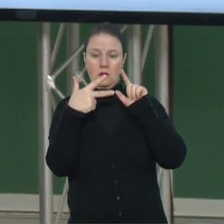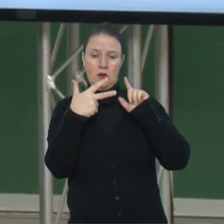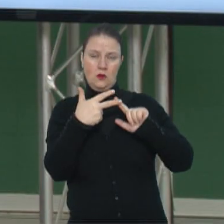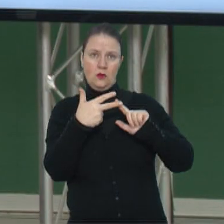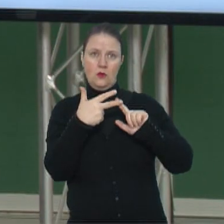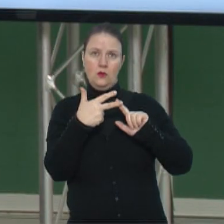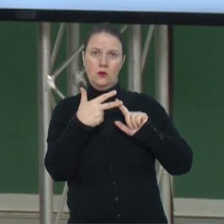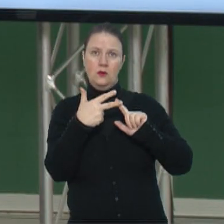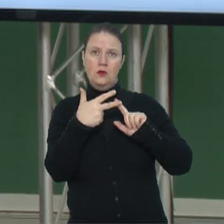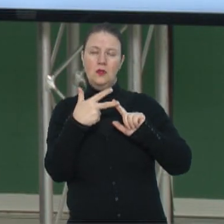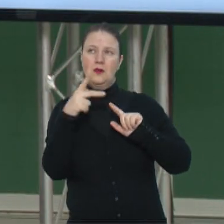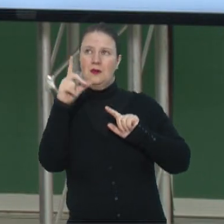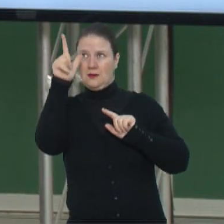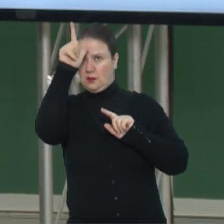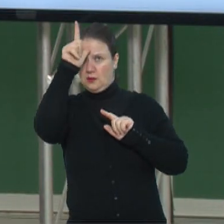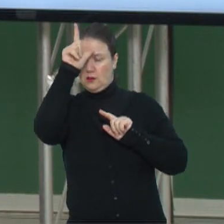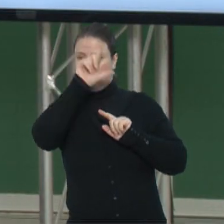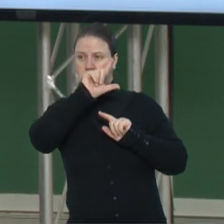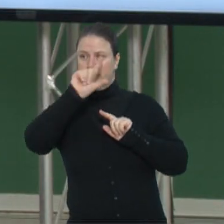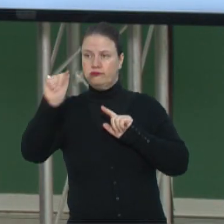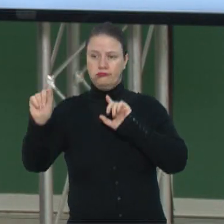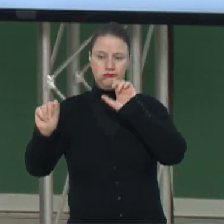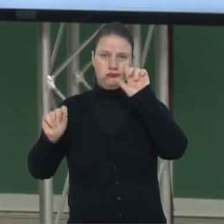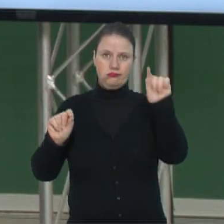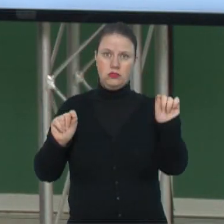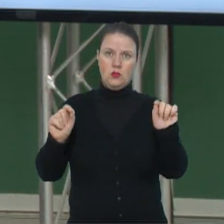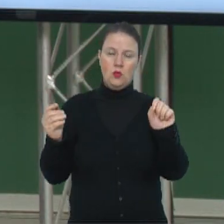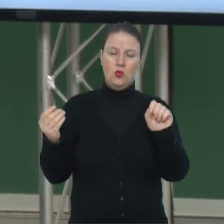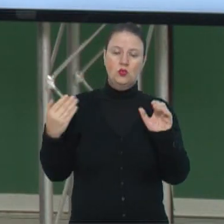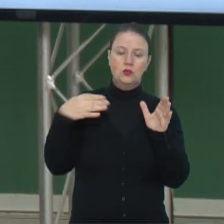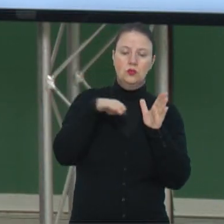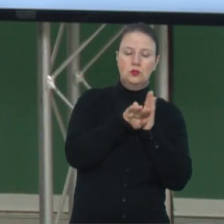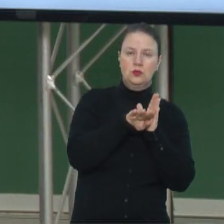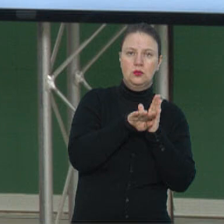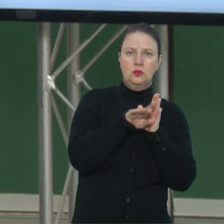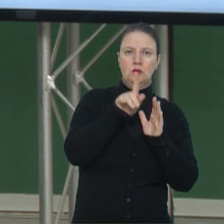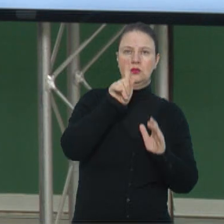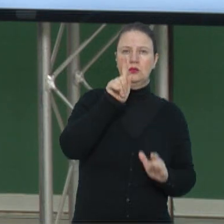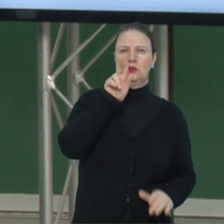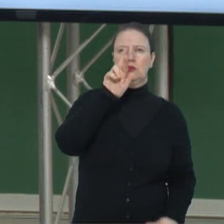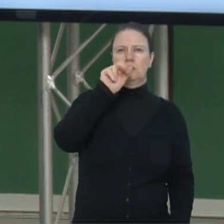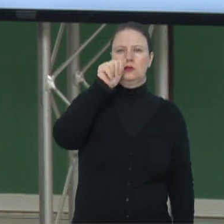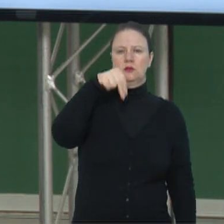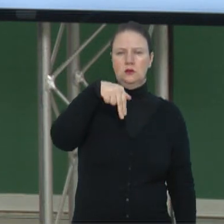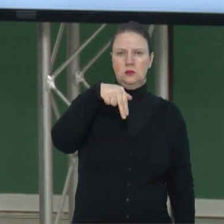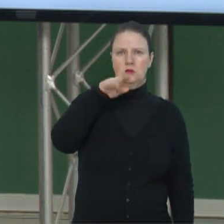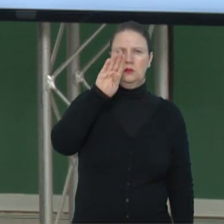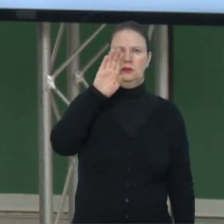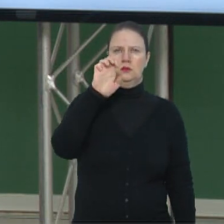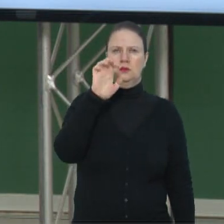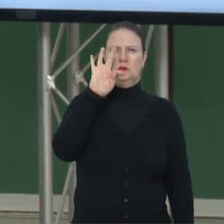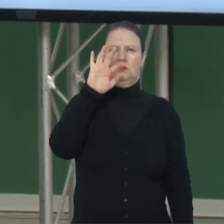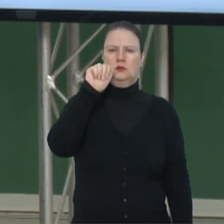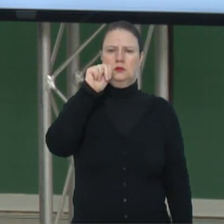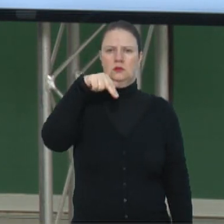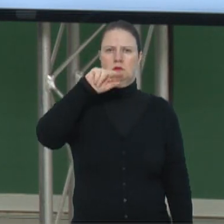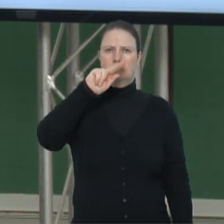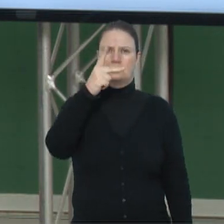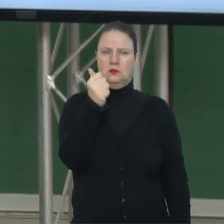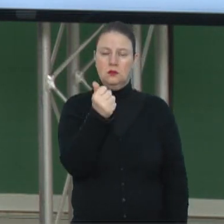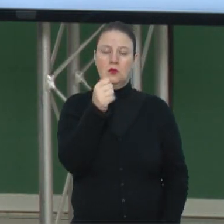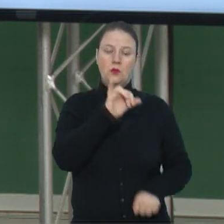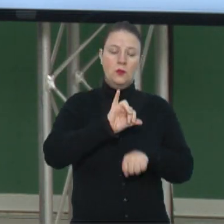saíram daqui da Alemanha e foram para a Grã-Bretanha. Grã-Bretanha, gente, é uma ilha, né? Ela é formada